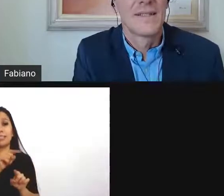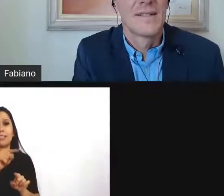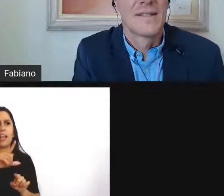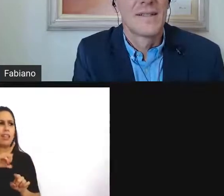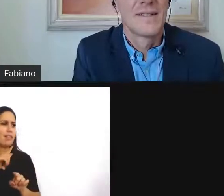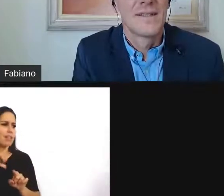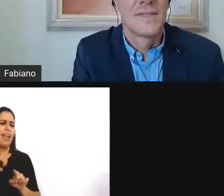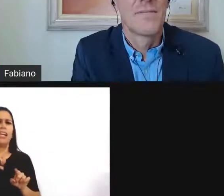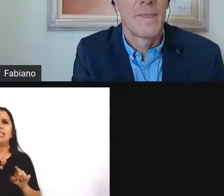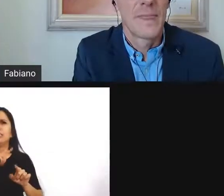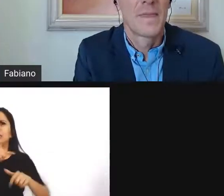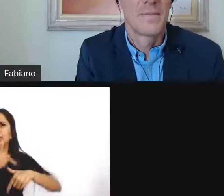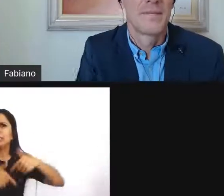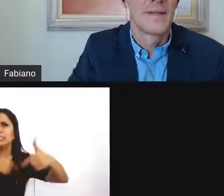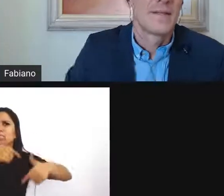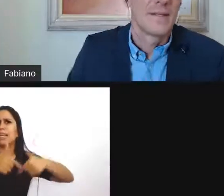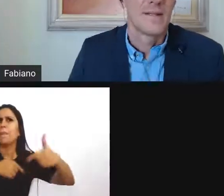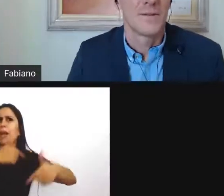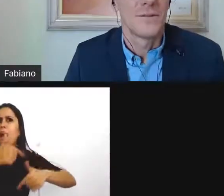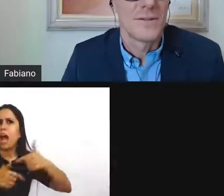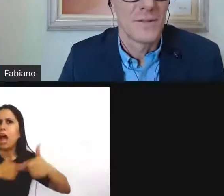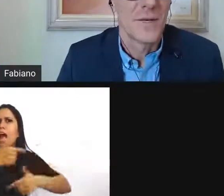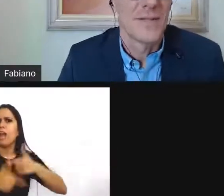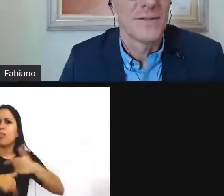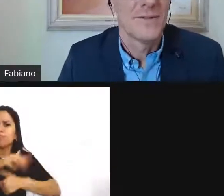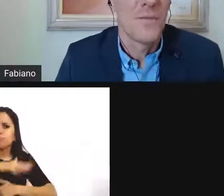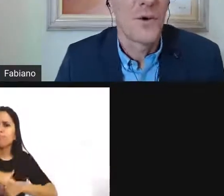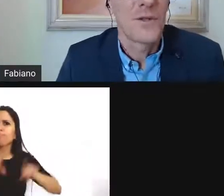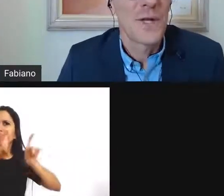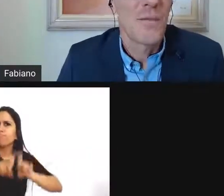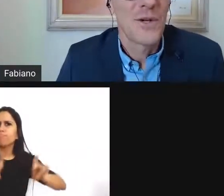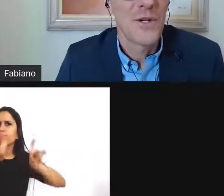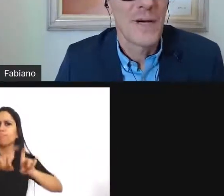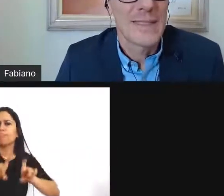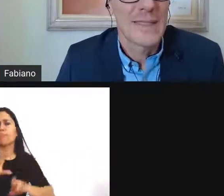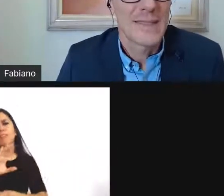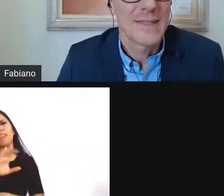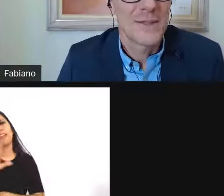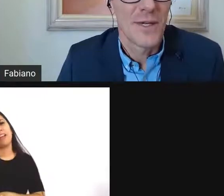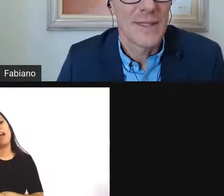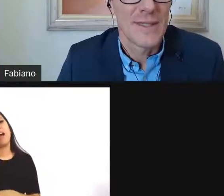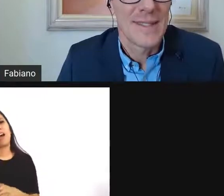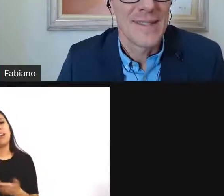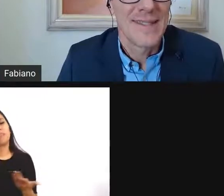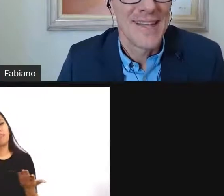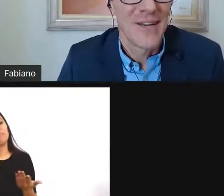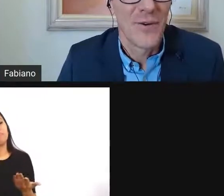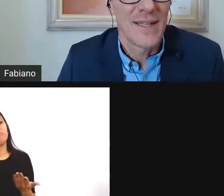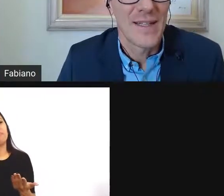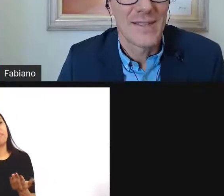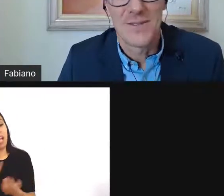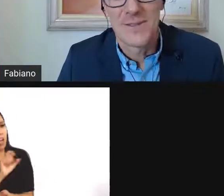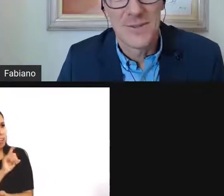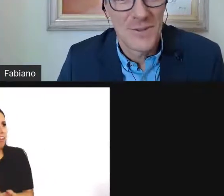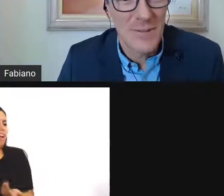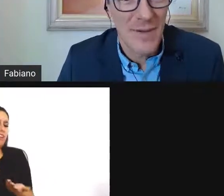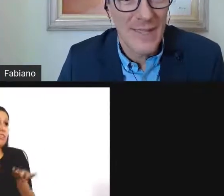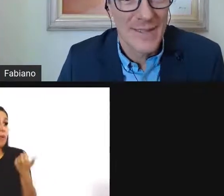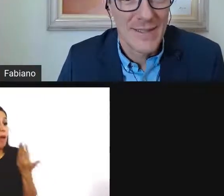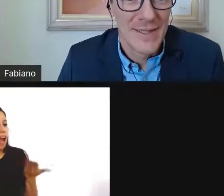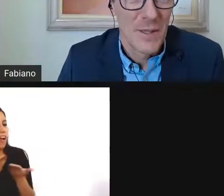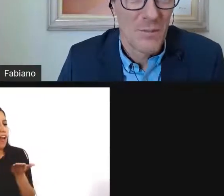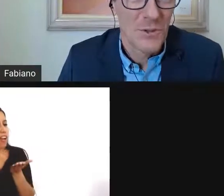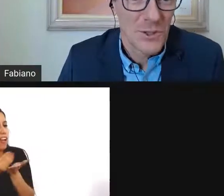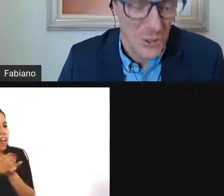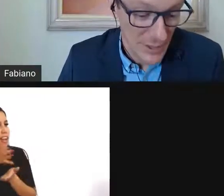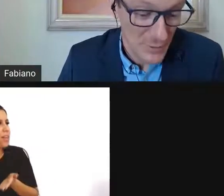muita demanda computacional, né? Eduardo, vamos contar um pouquinho mais dessas histórias aí agora no